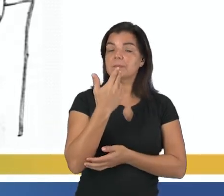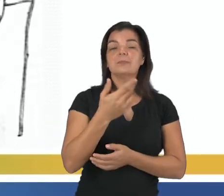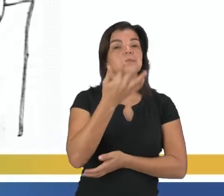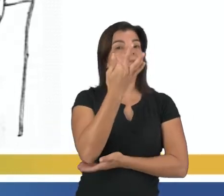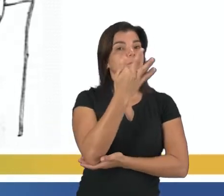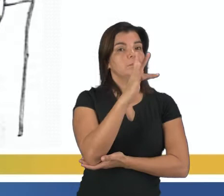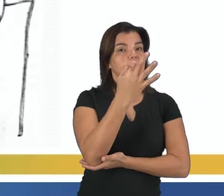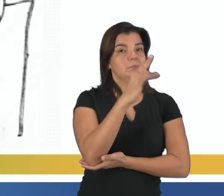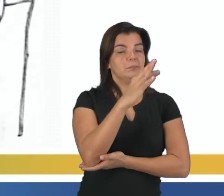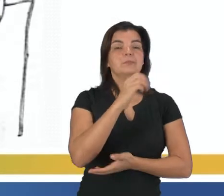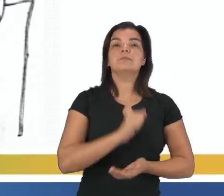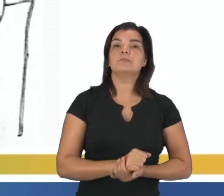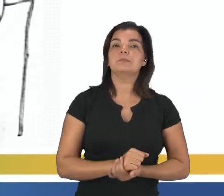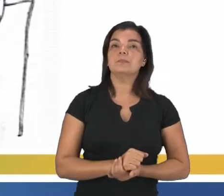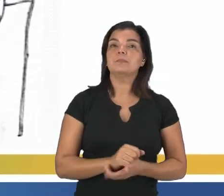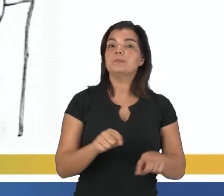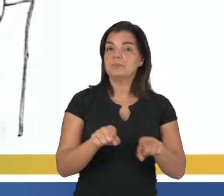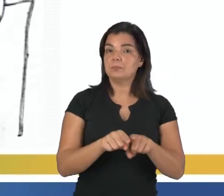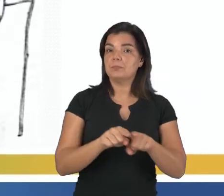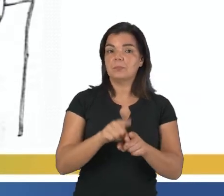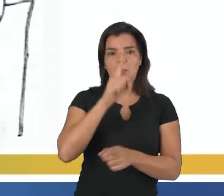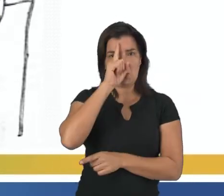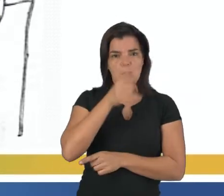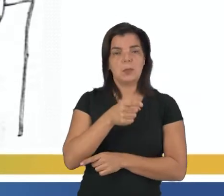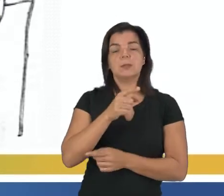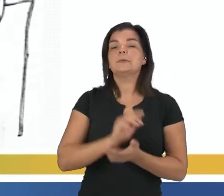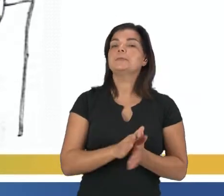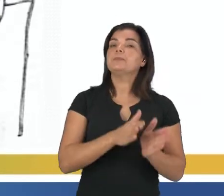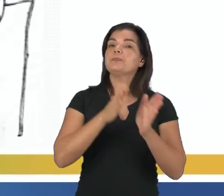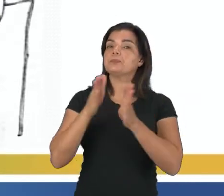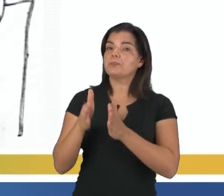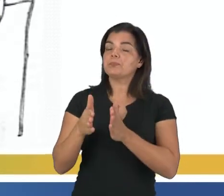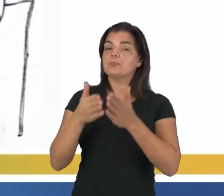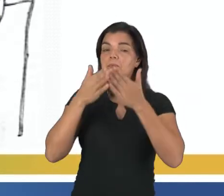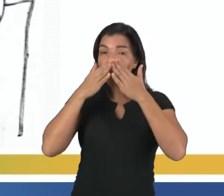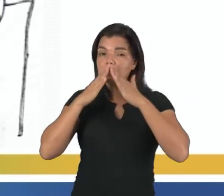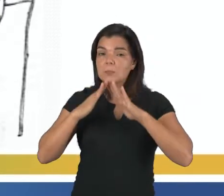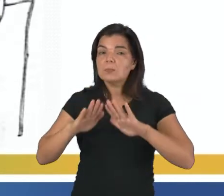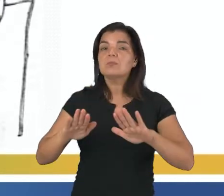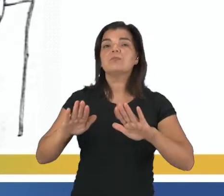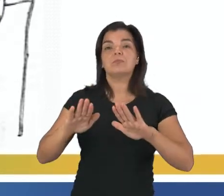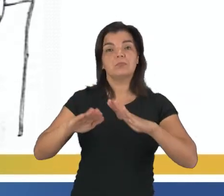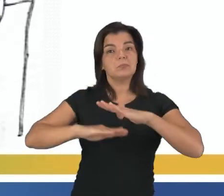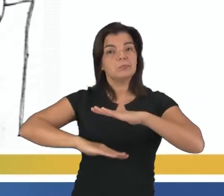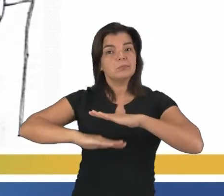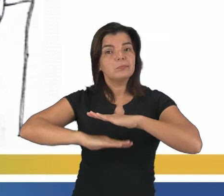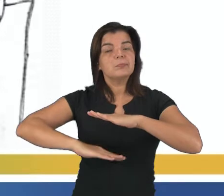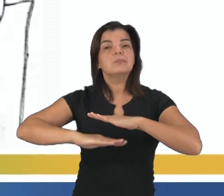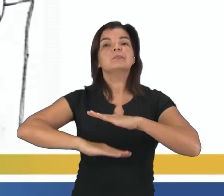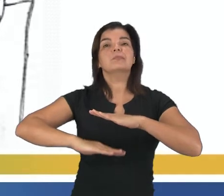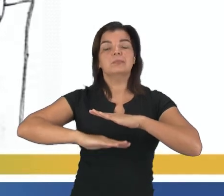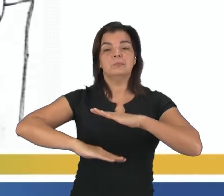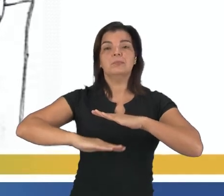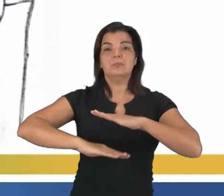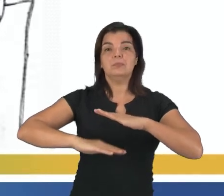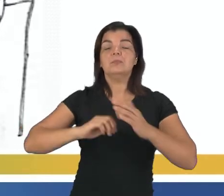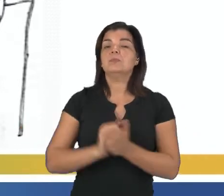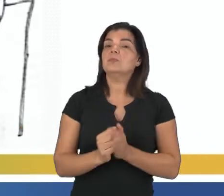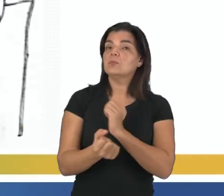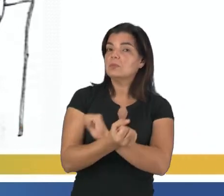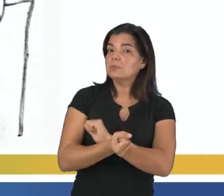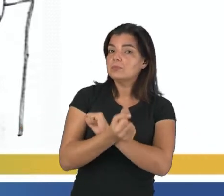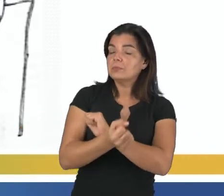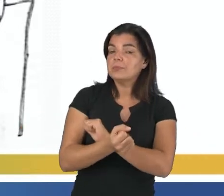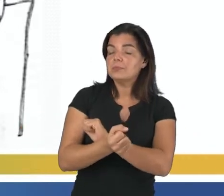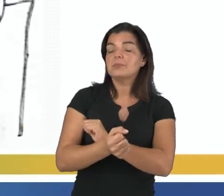que era a língua imponente na época era língua dominante e aqui aquelas classes mais baixas né a ralé os